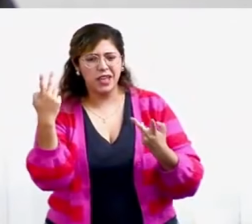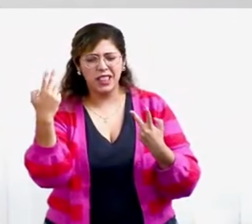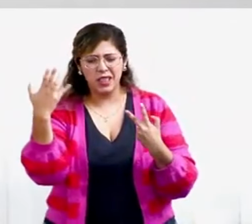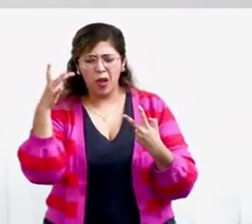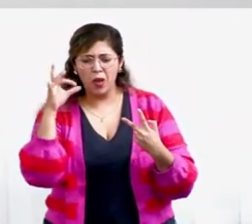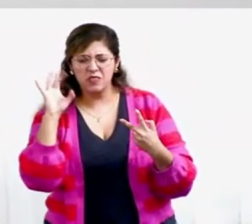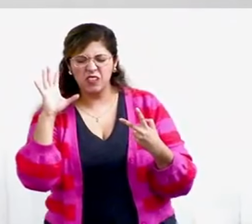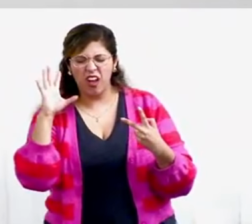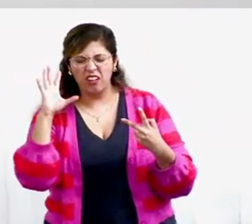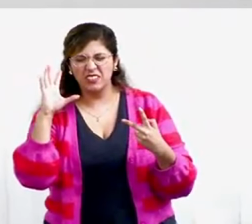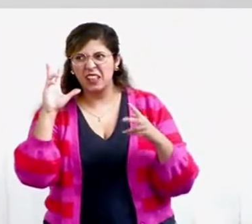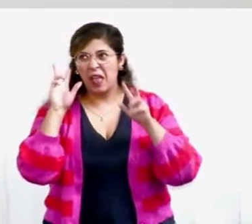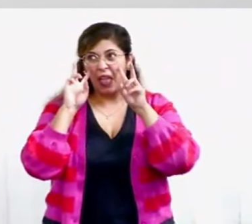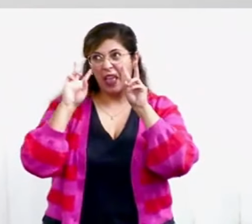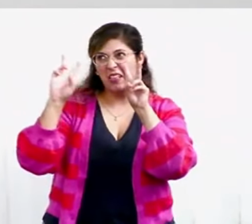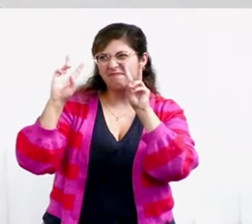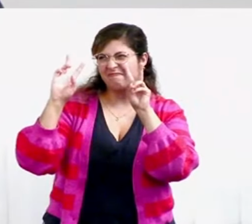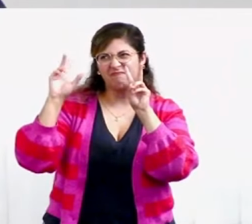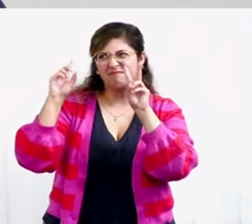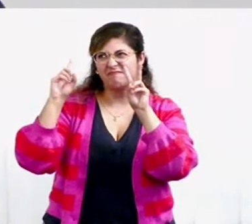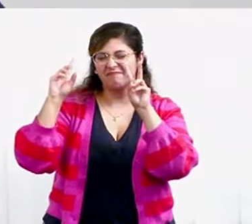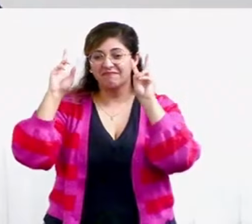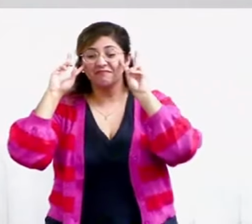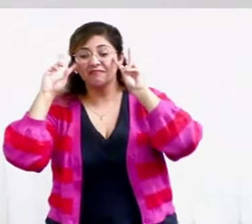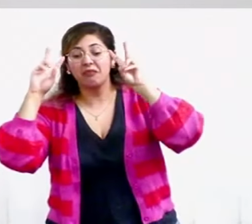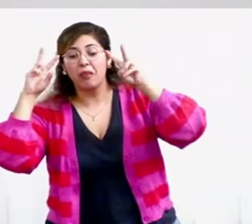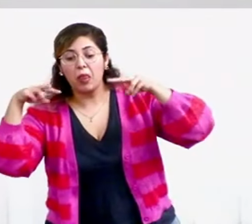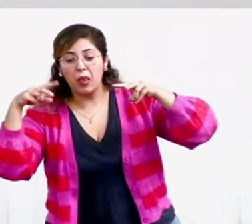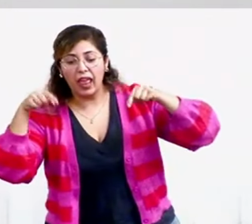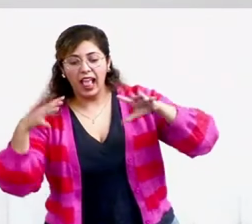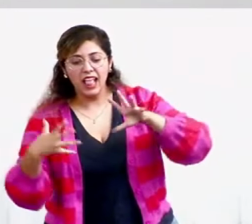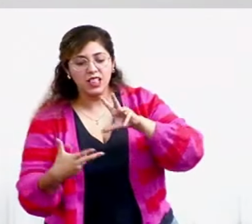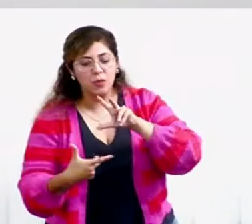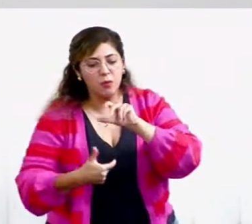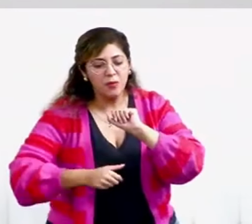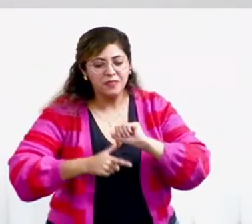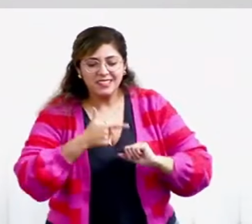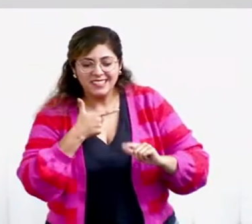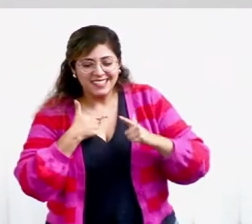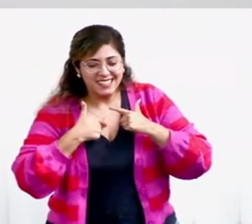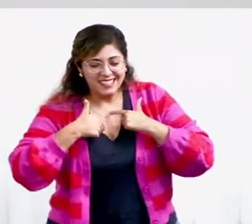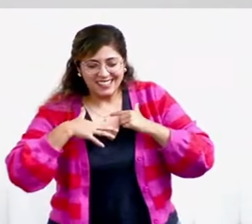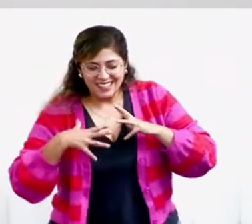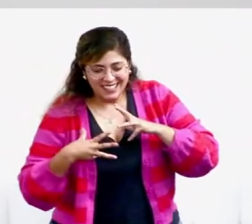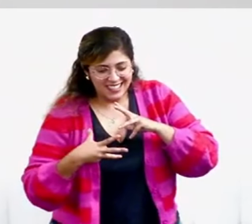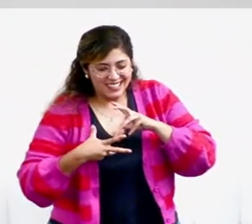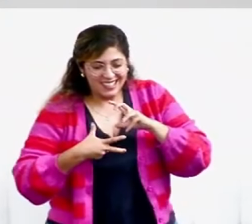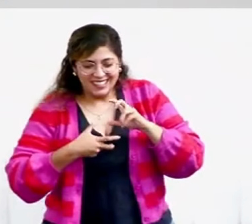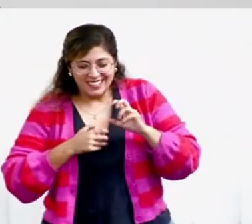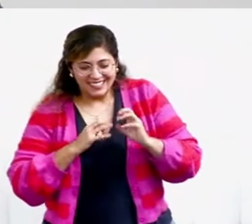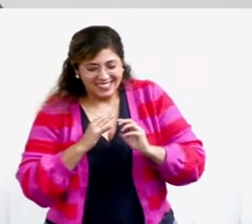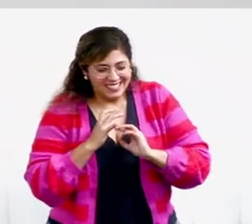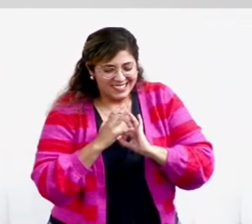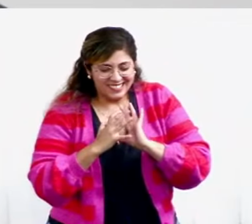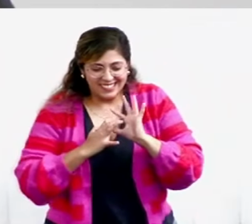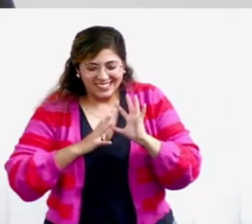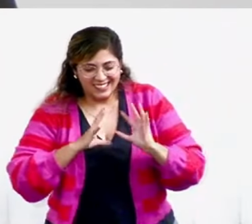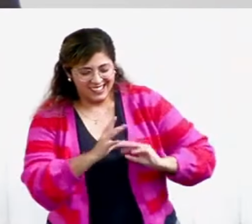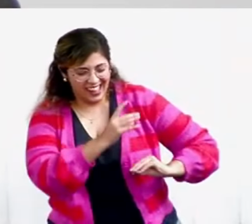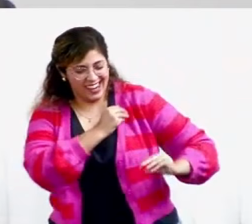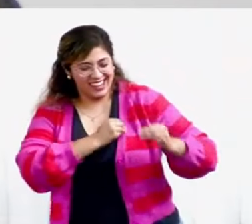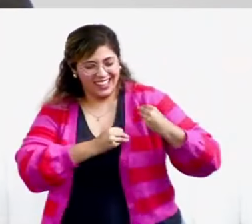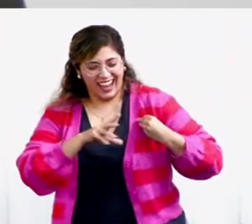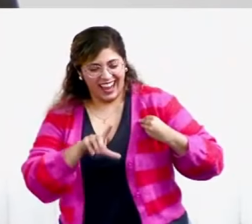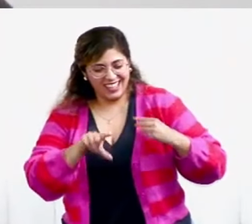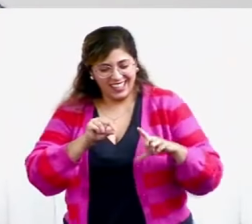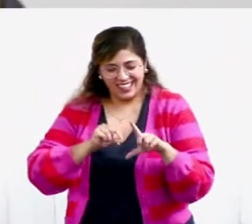que ele almeja, não está lá, está aqui. Lá ele esquece, lá ele diz não, aqui ele diz eu quero, eu